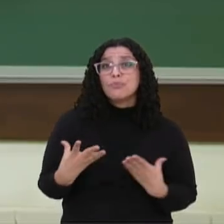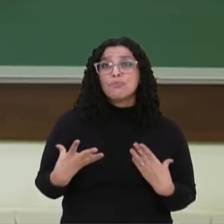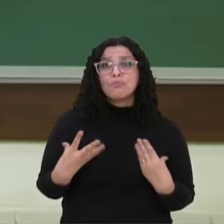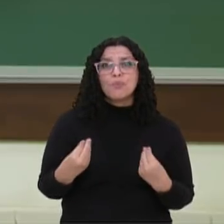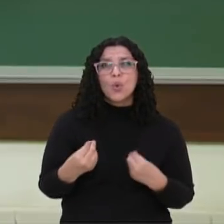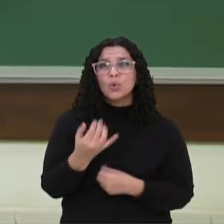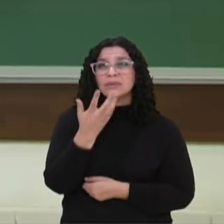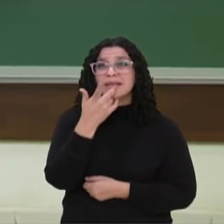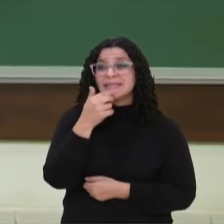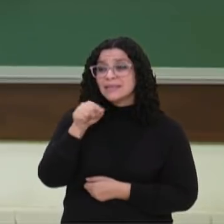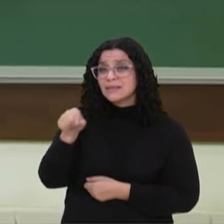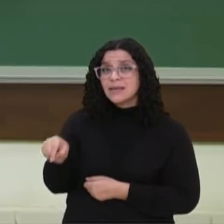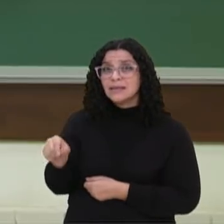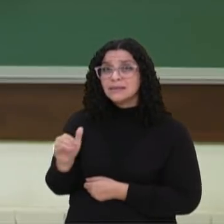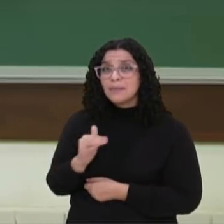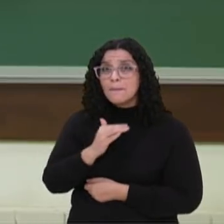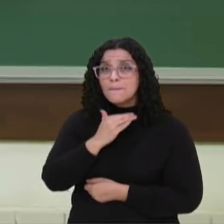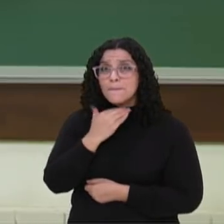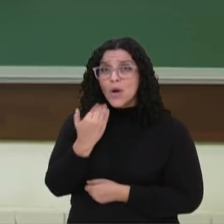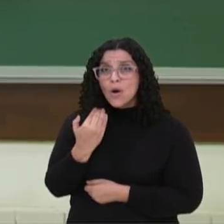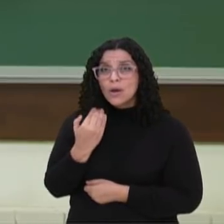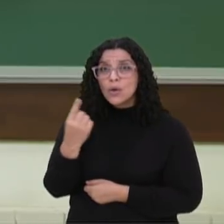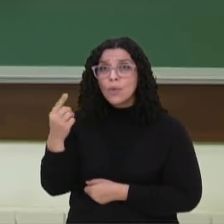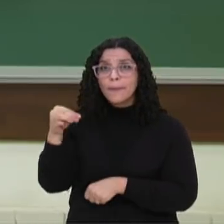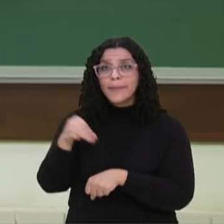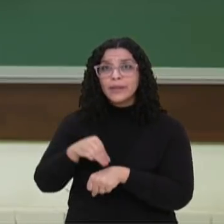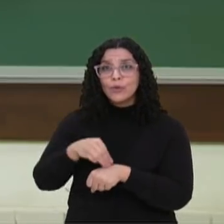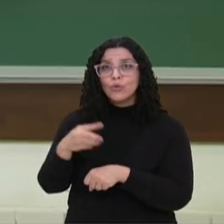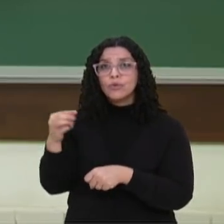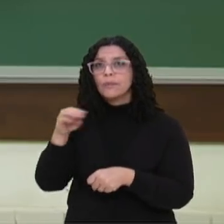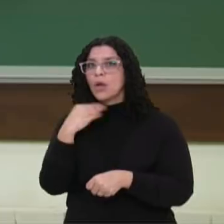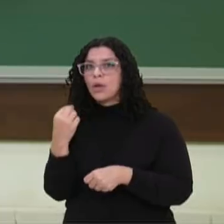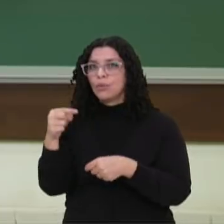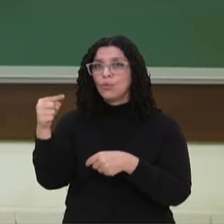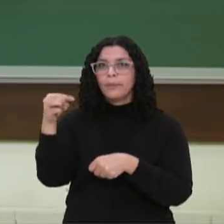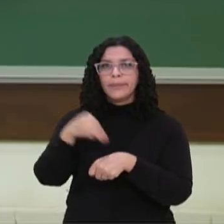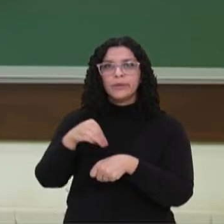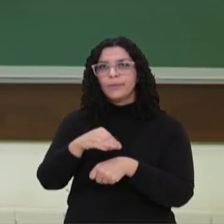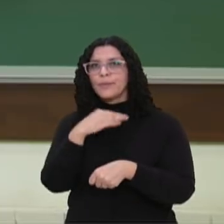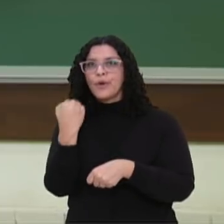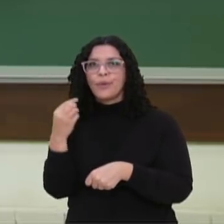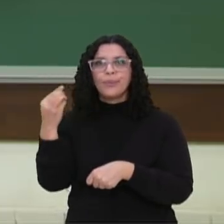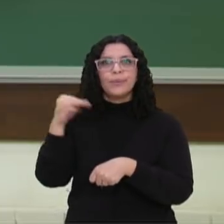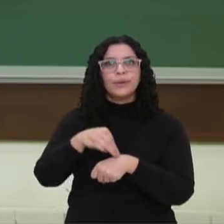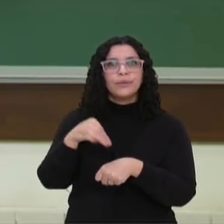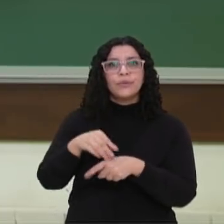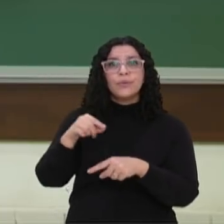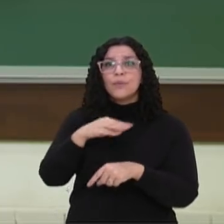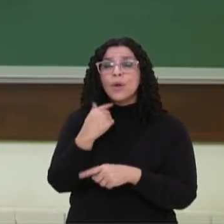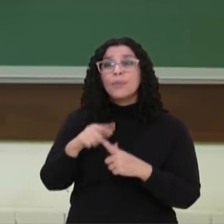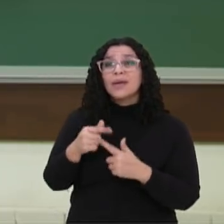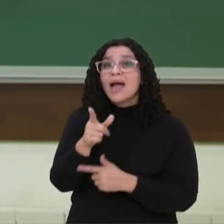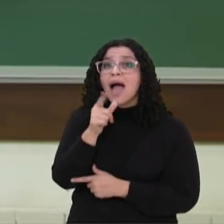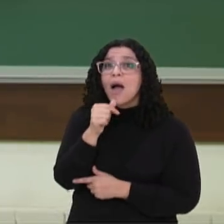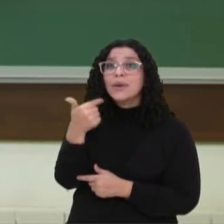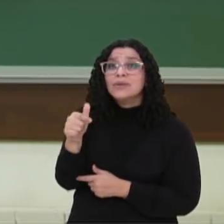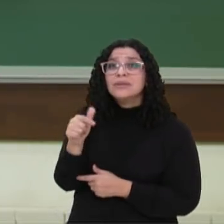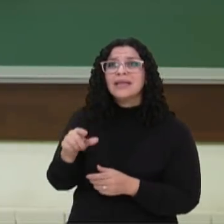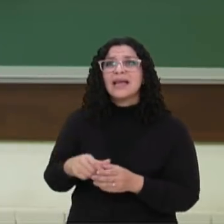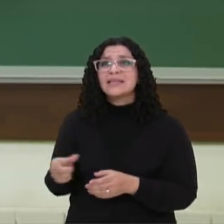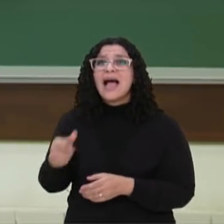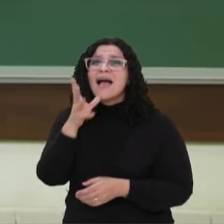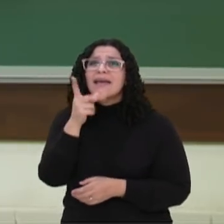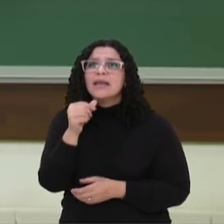crianças morrem a cada minuto por falta de água, né? Acabam bebendo águas que estão